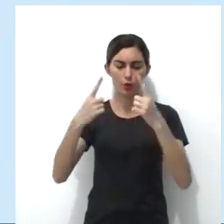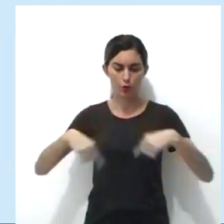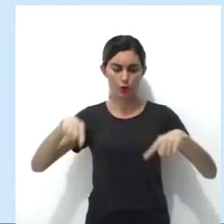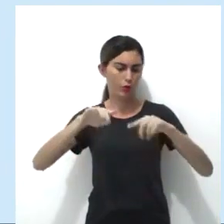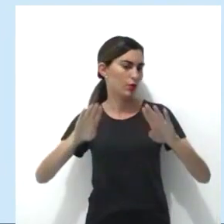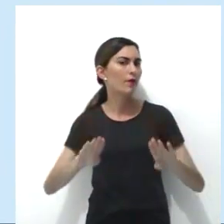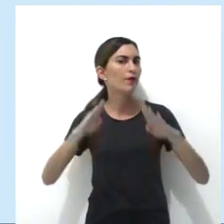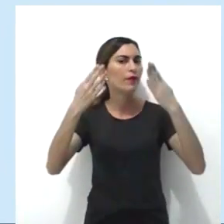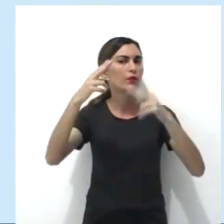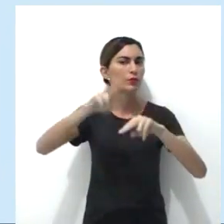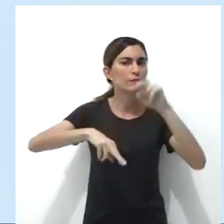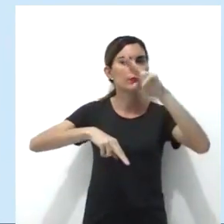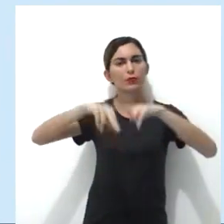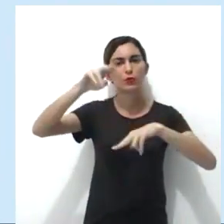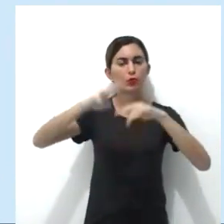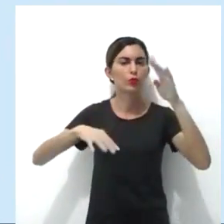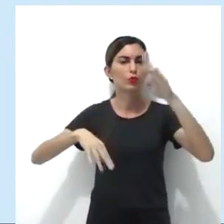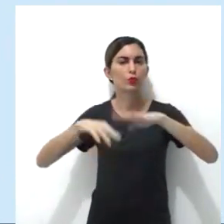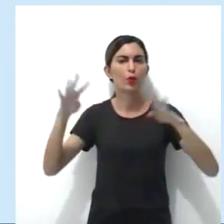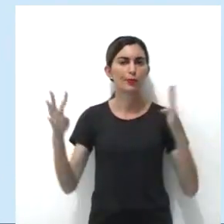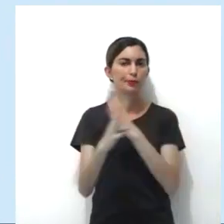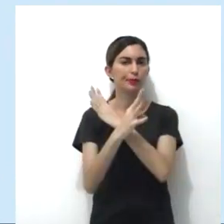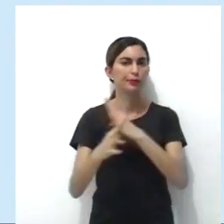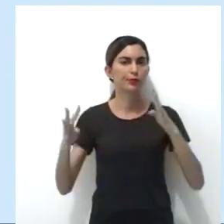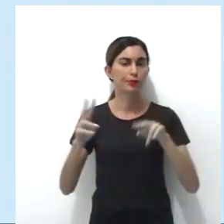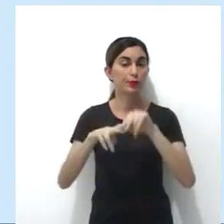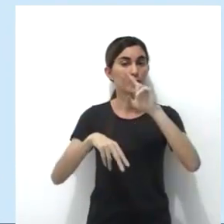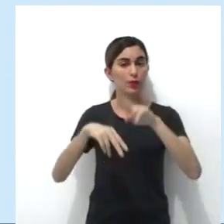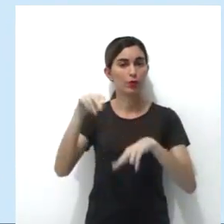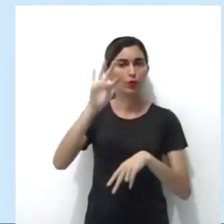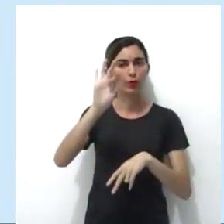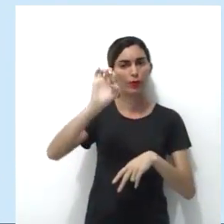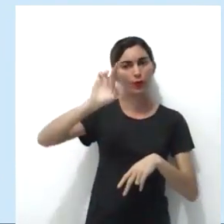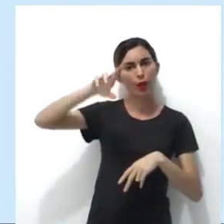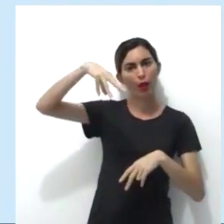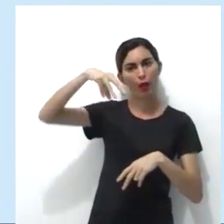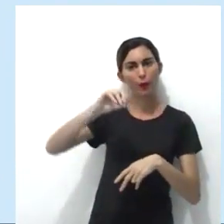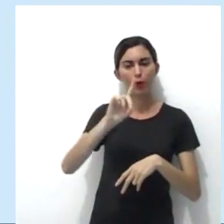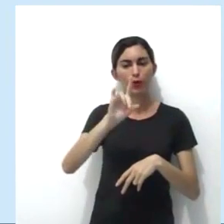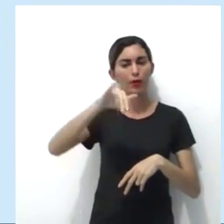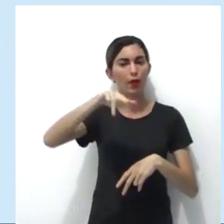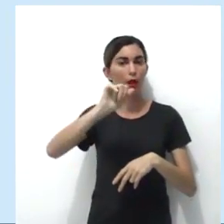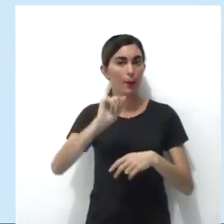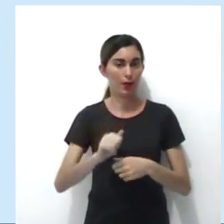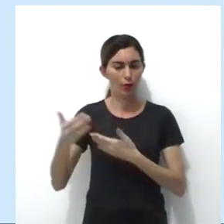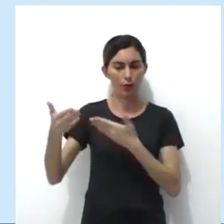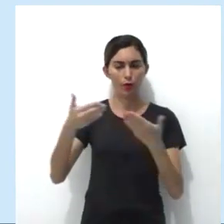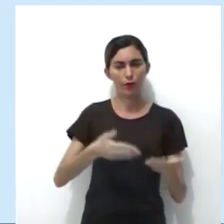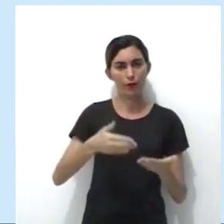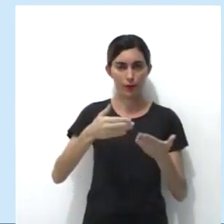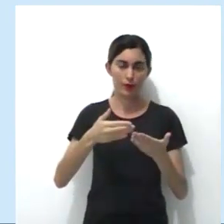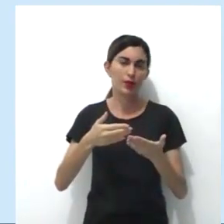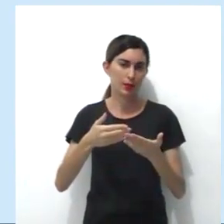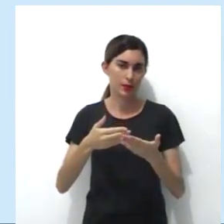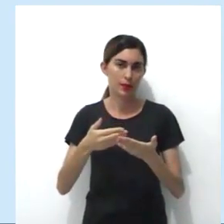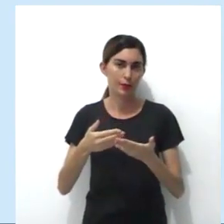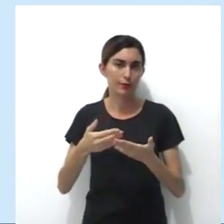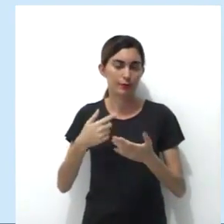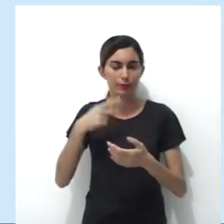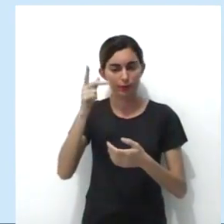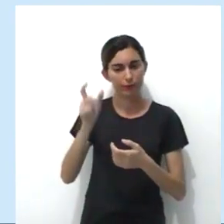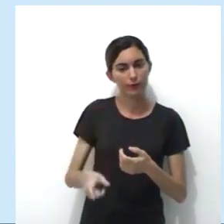que é troca de calor e equilíbrio termodinâmico. Só que aí eu quero convidar vocês para estudar isso dentro